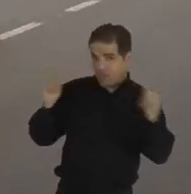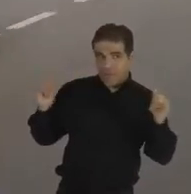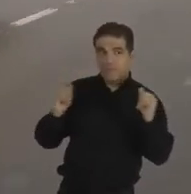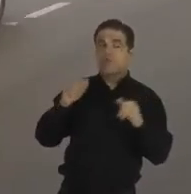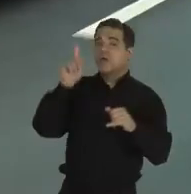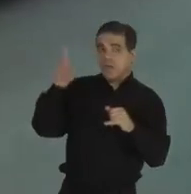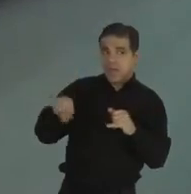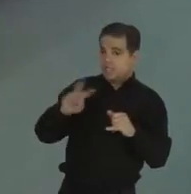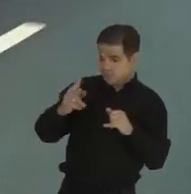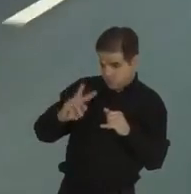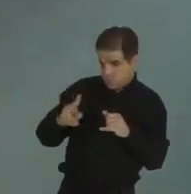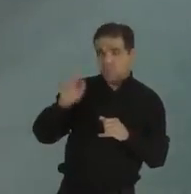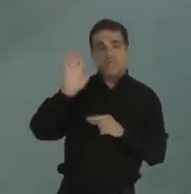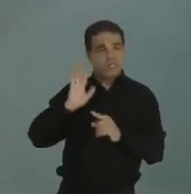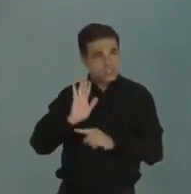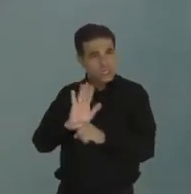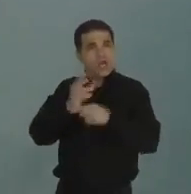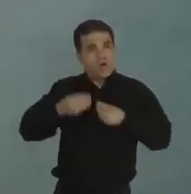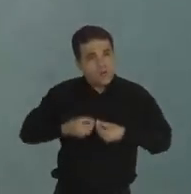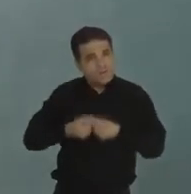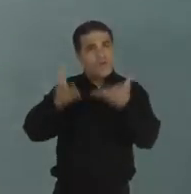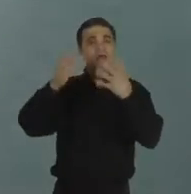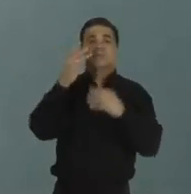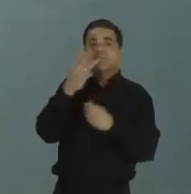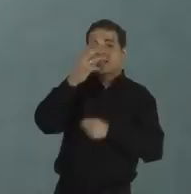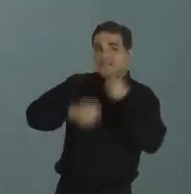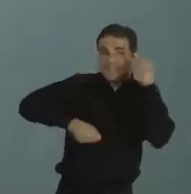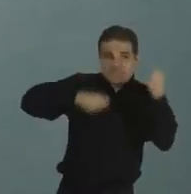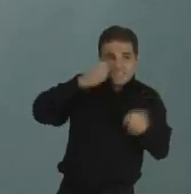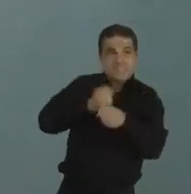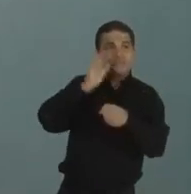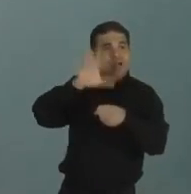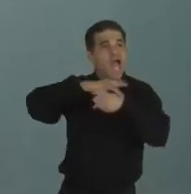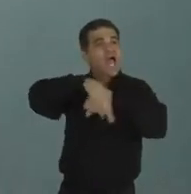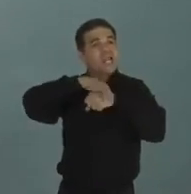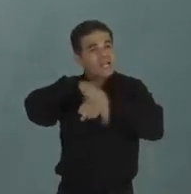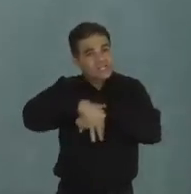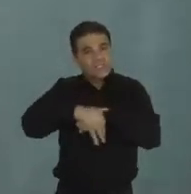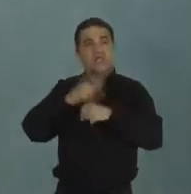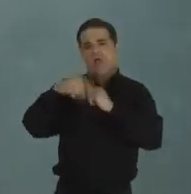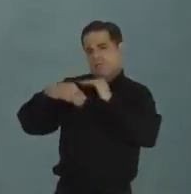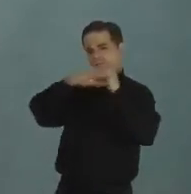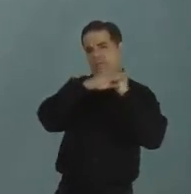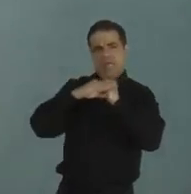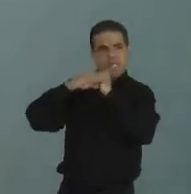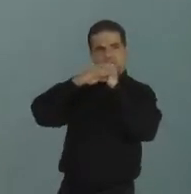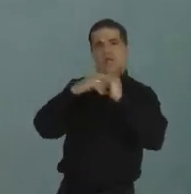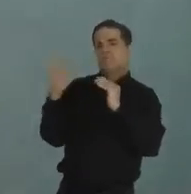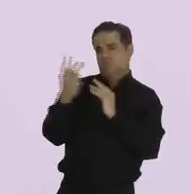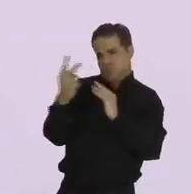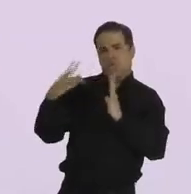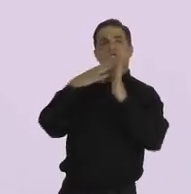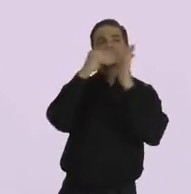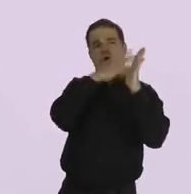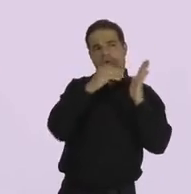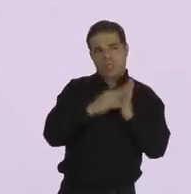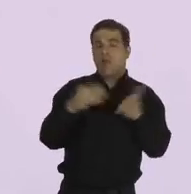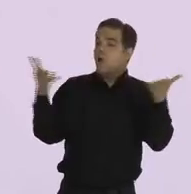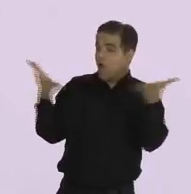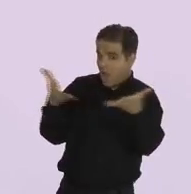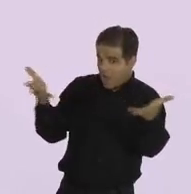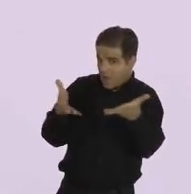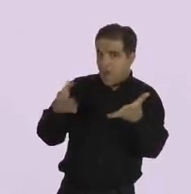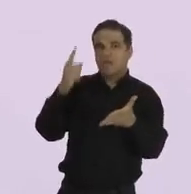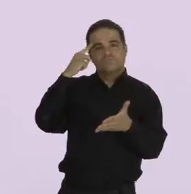Expert Deep ela já oferecem 3 anos de garantia O que é padrão para esses dois modelos e